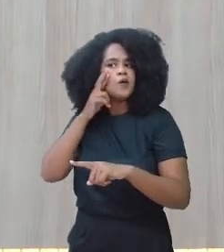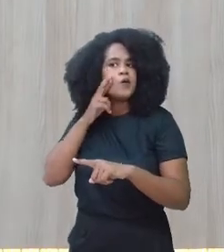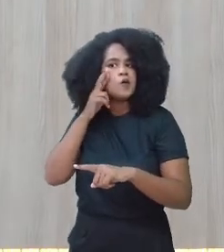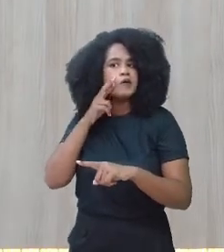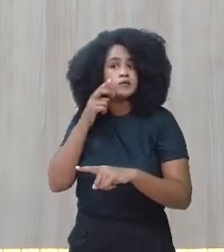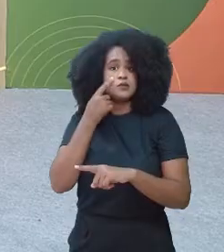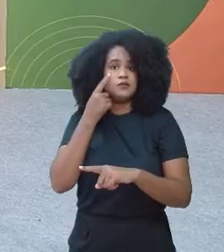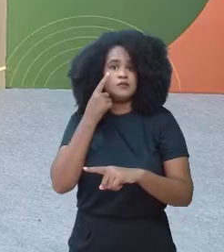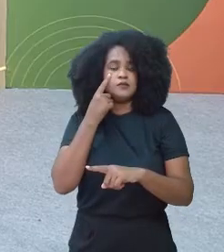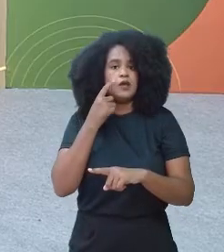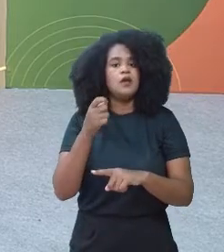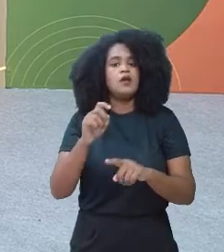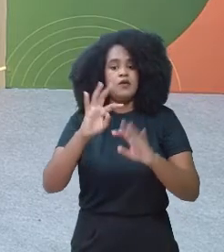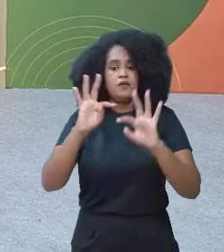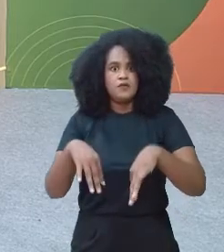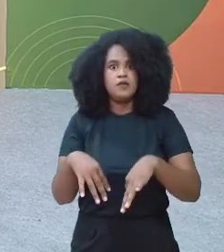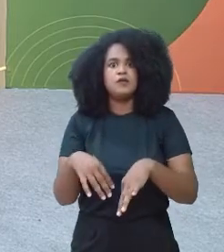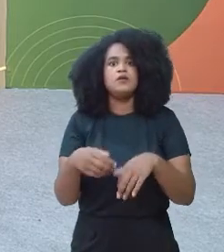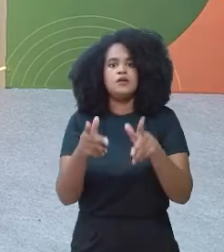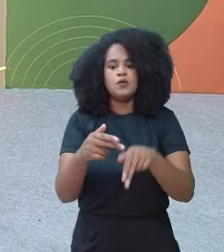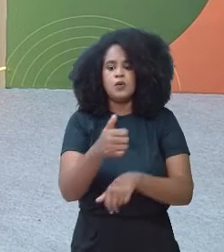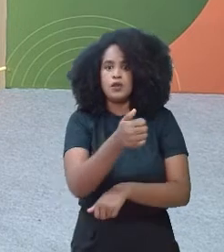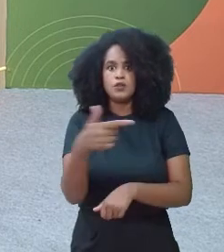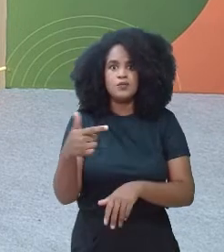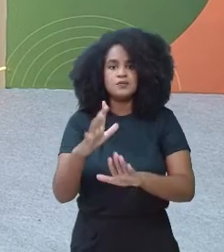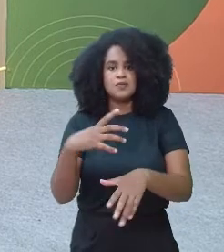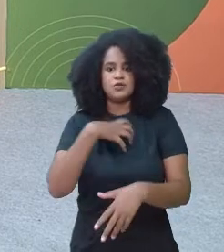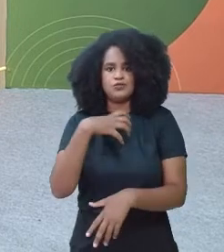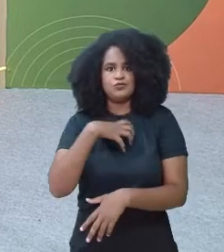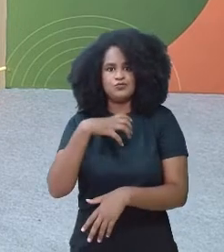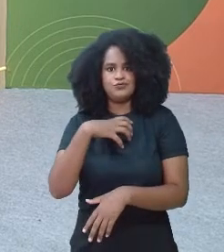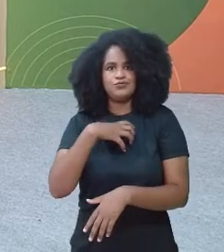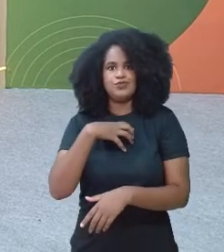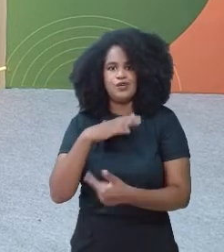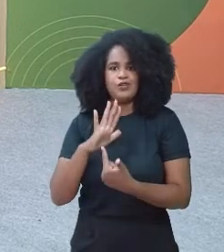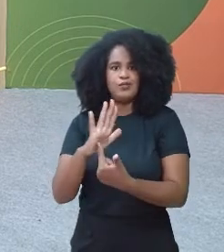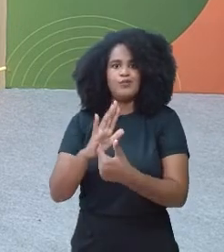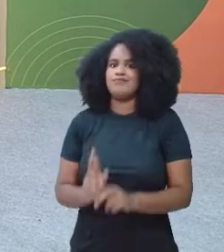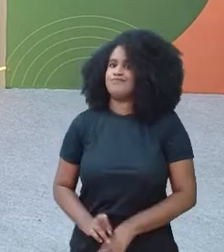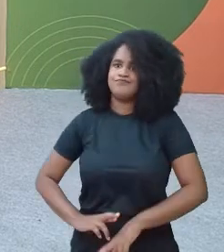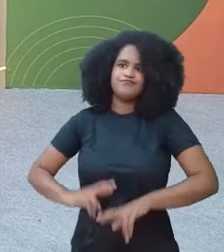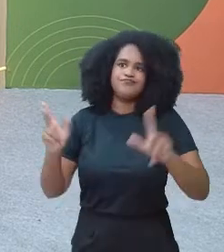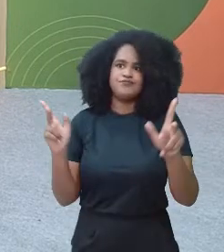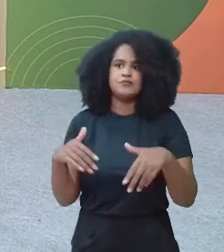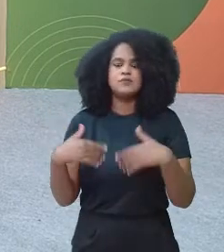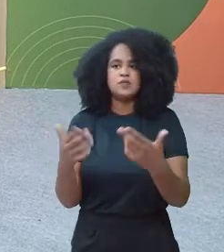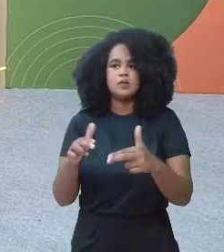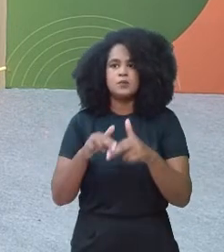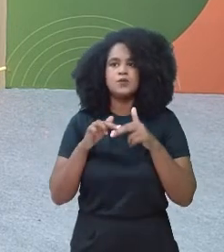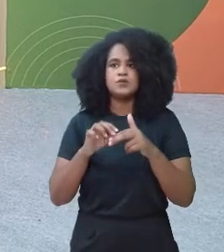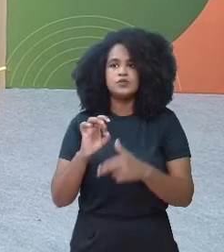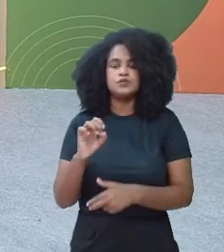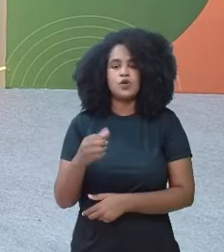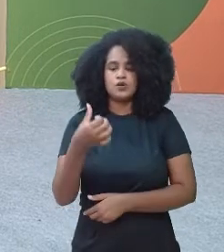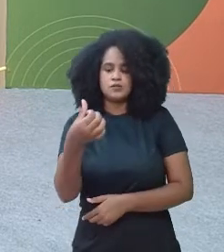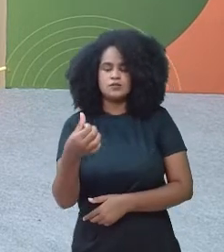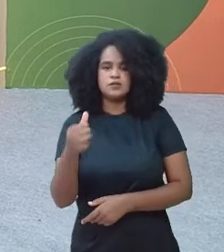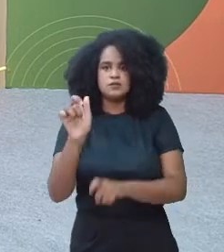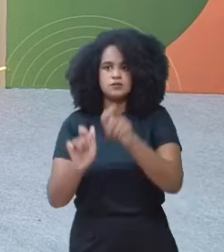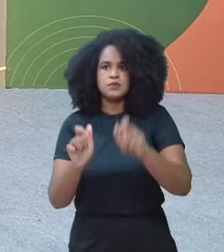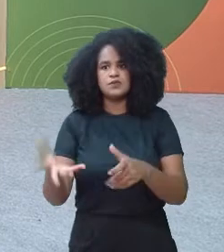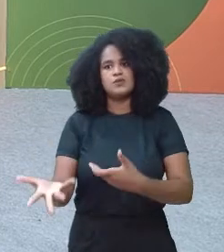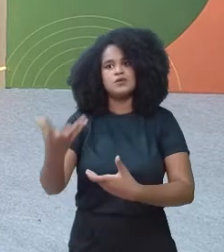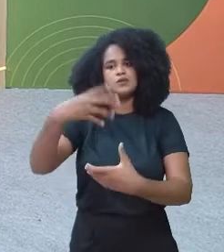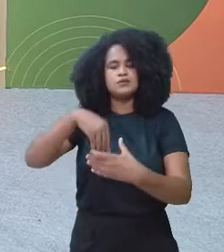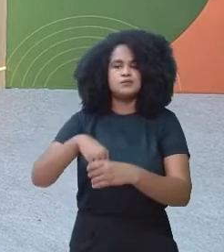ó, o perímetro é 12 também, só que a forma que está sendo expressa é diferente. Então, aqui só vai caber 6 pessoas